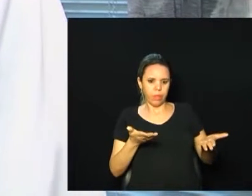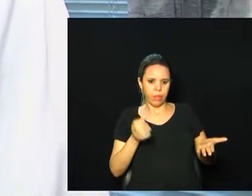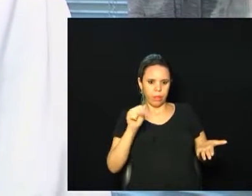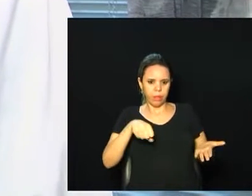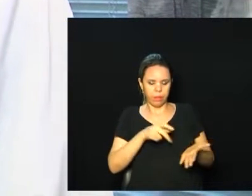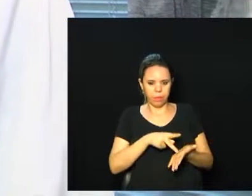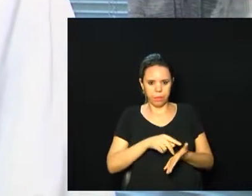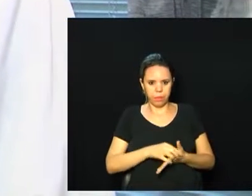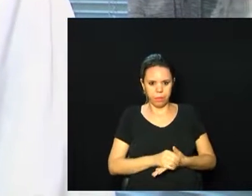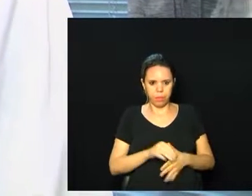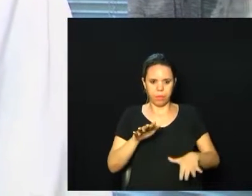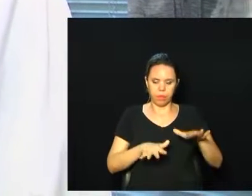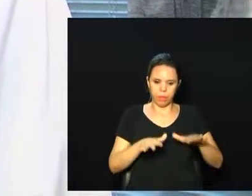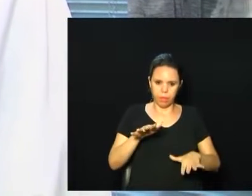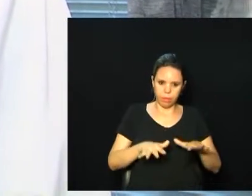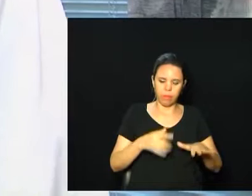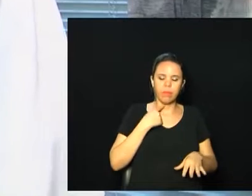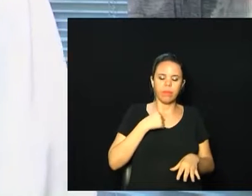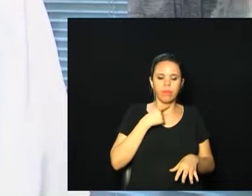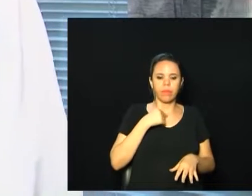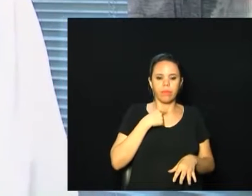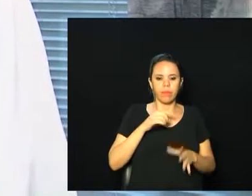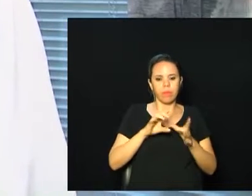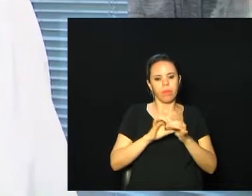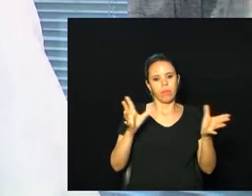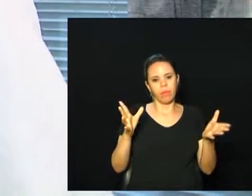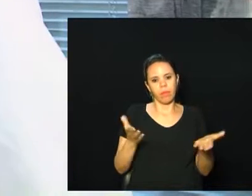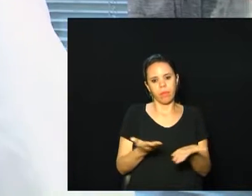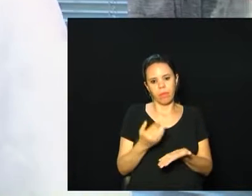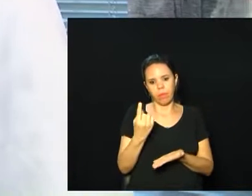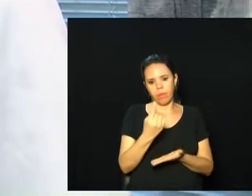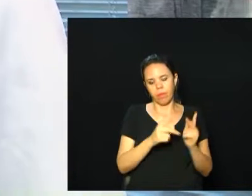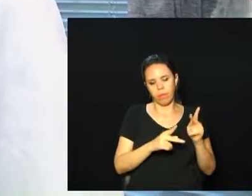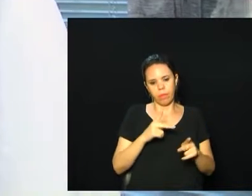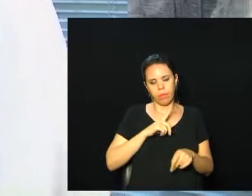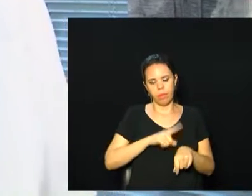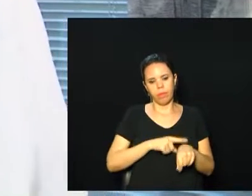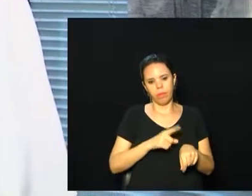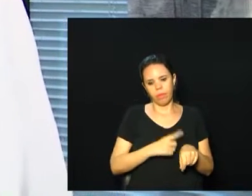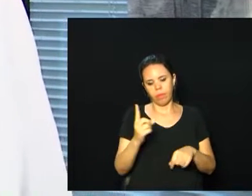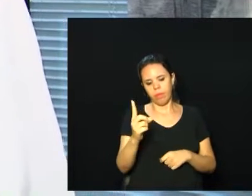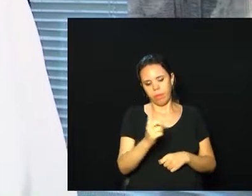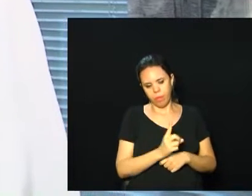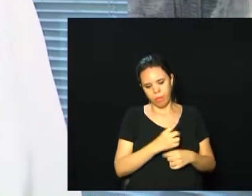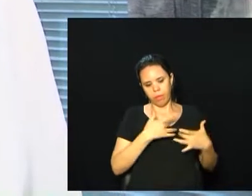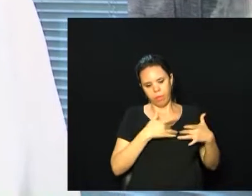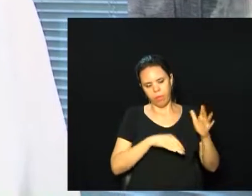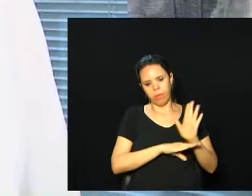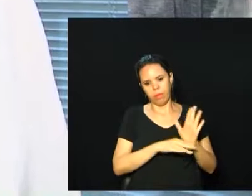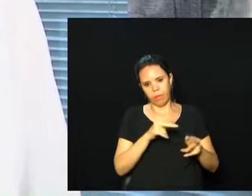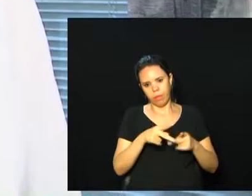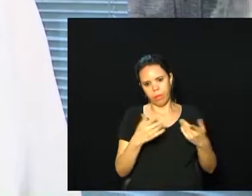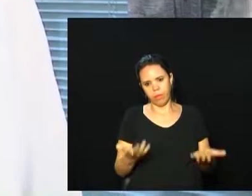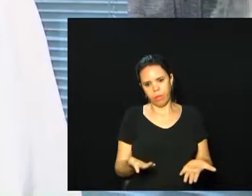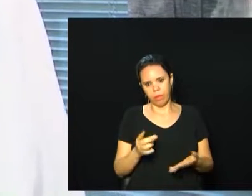Sim, depende da vontade, né, e da disponibilidade de cada um tirar esse tempinho para ajudar o próximo, né? E